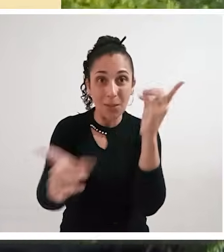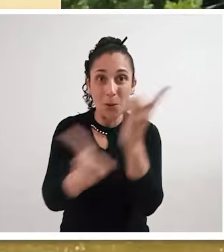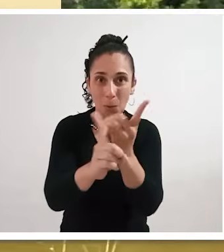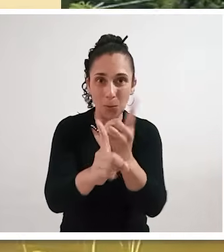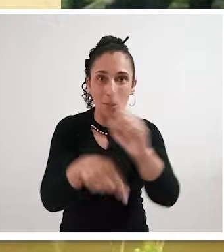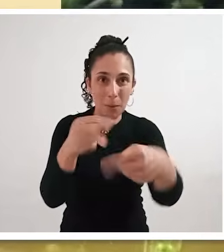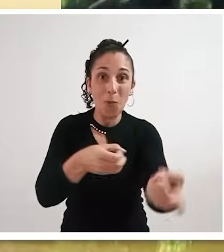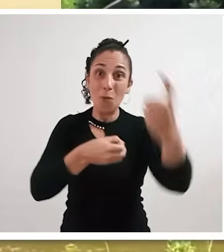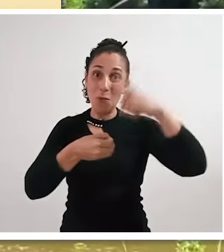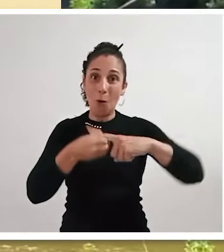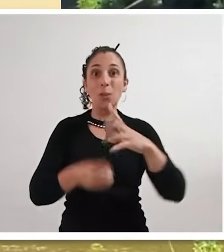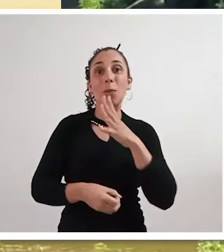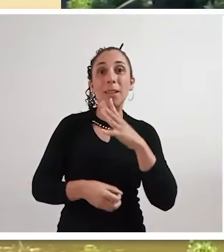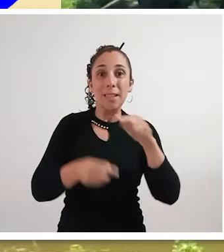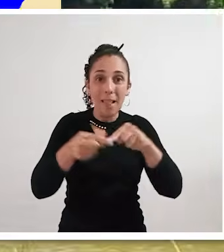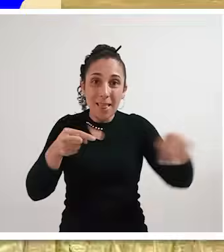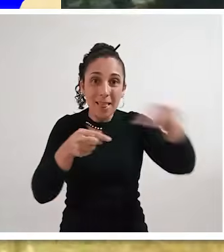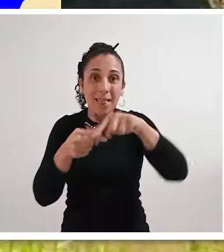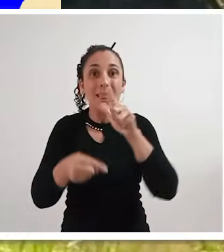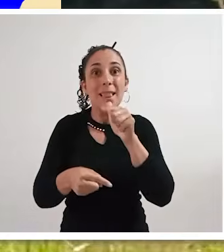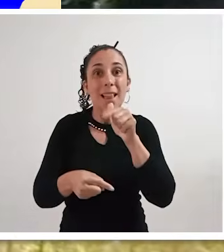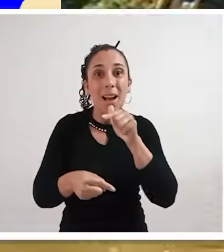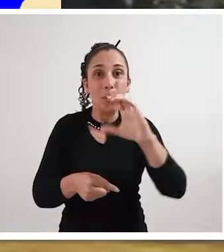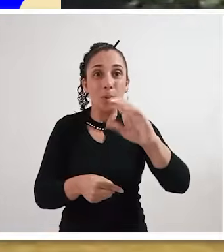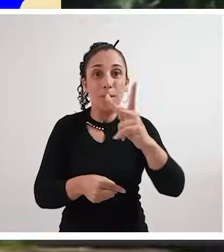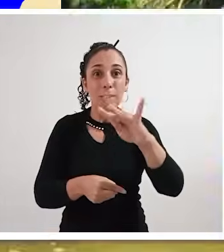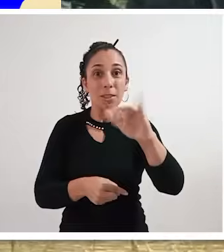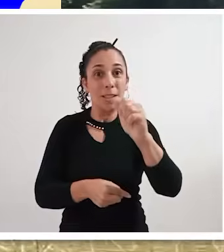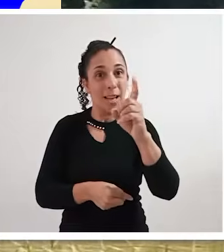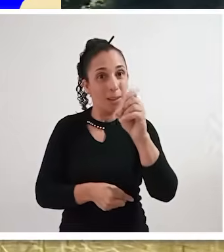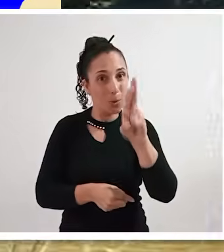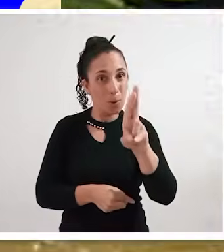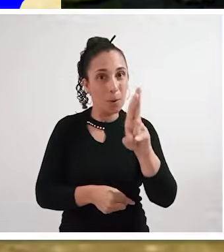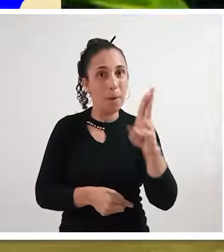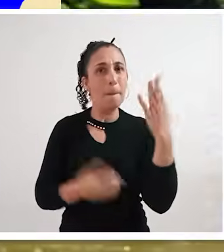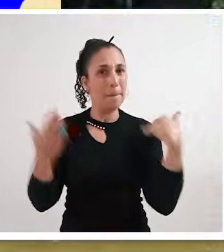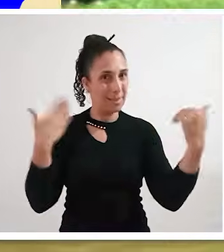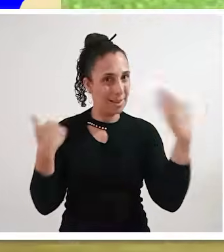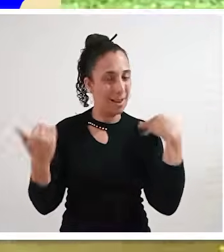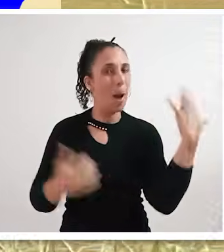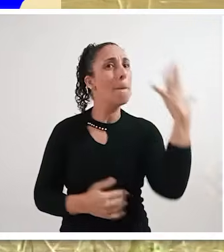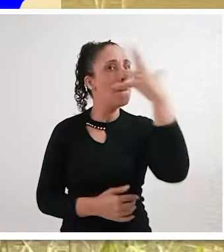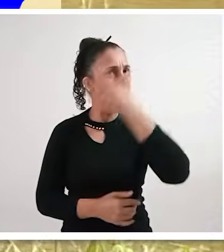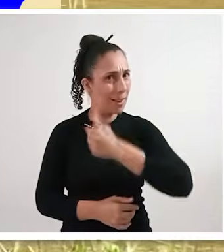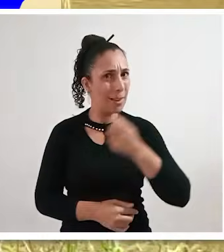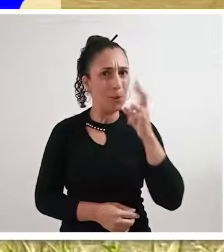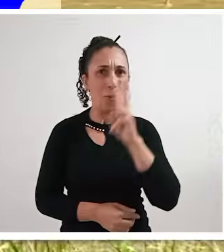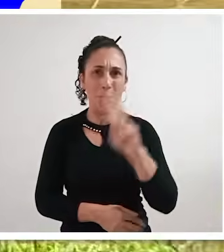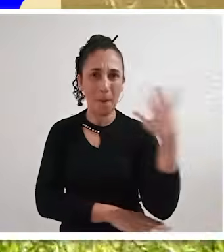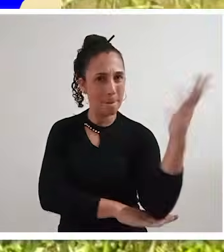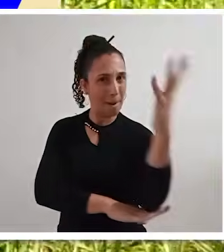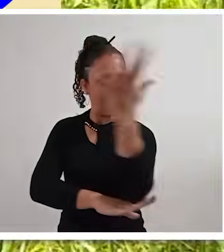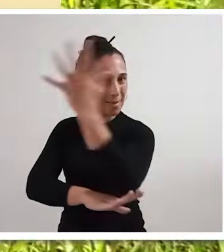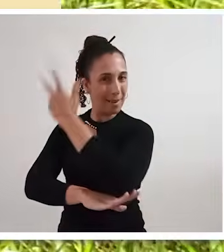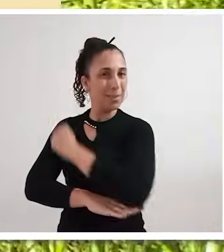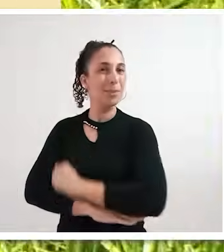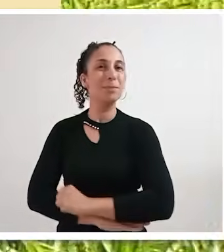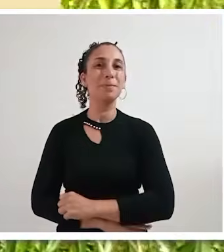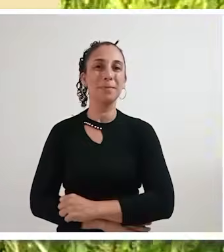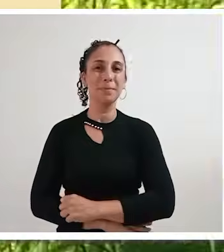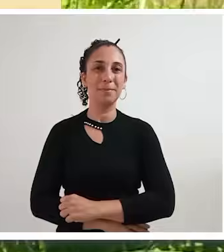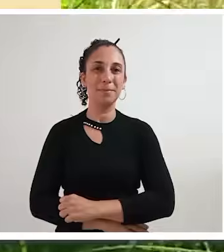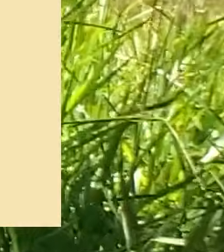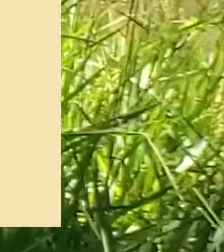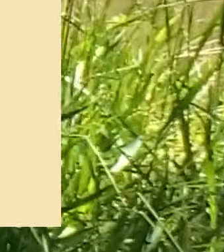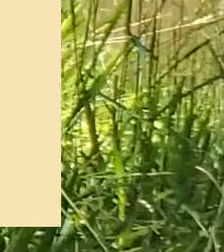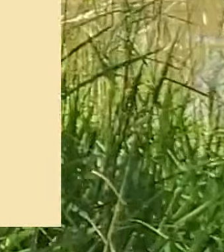e depois voltar para conhecer o Lago de Chiador. O passeio de barco pelo rio Paraíba é muito bonito. A cada curva do rio, uma